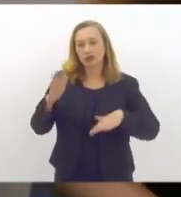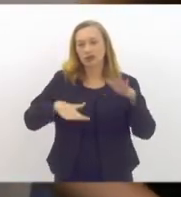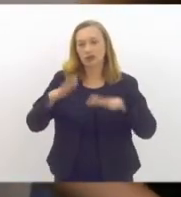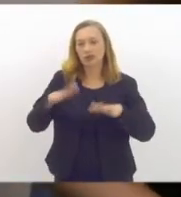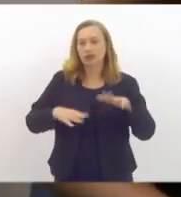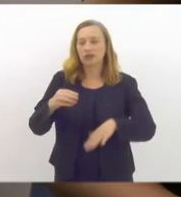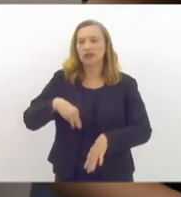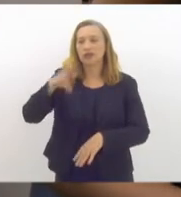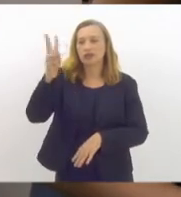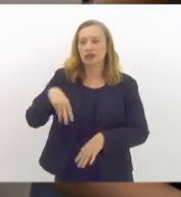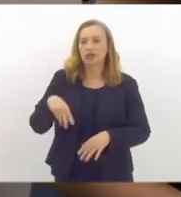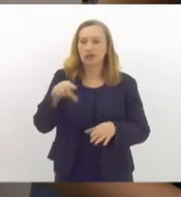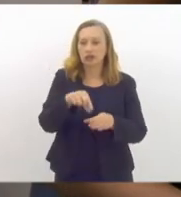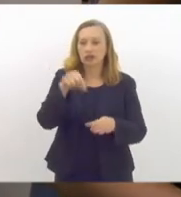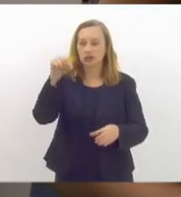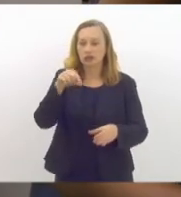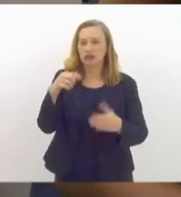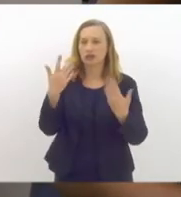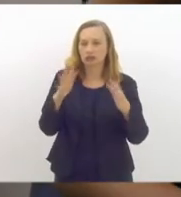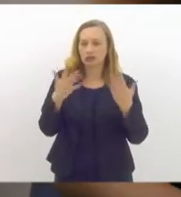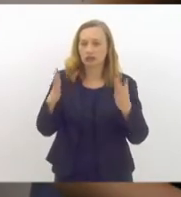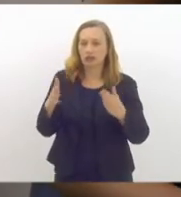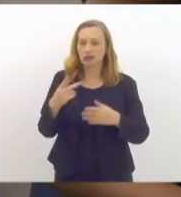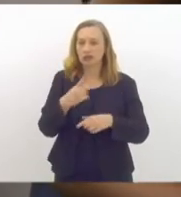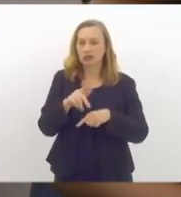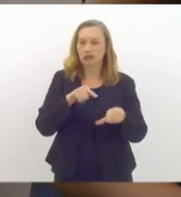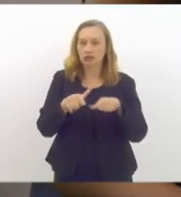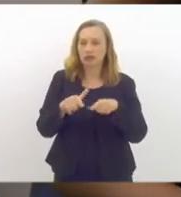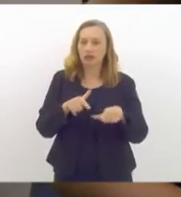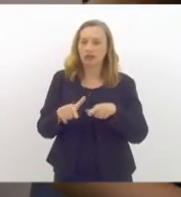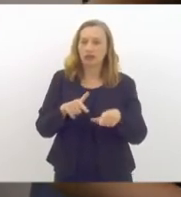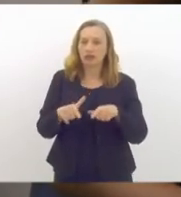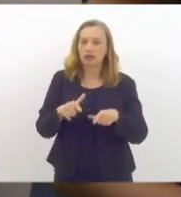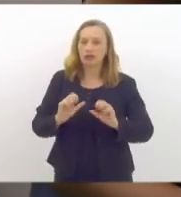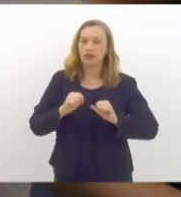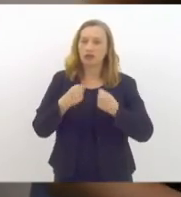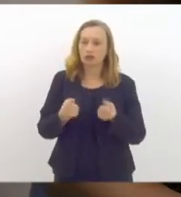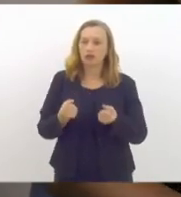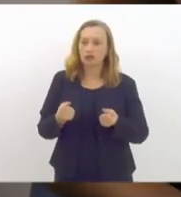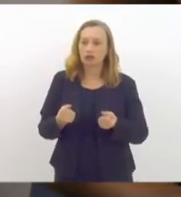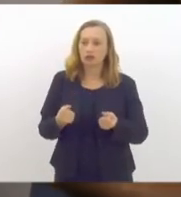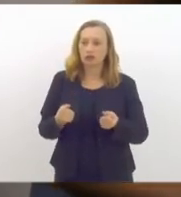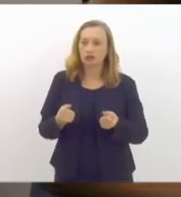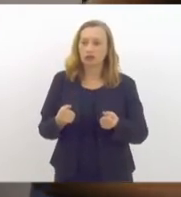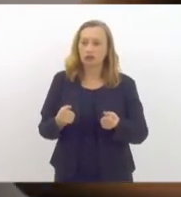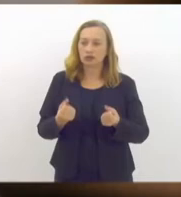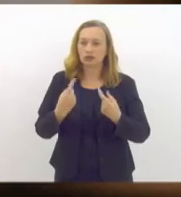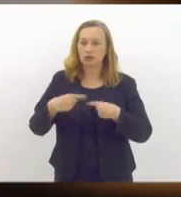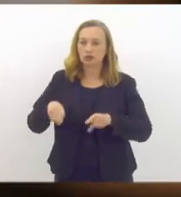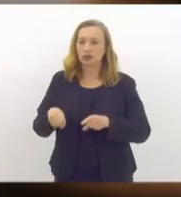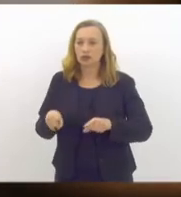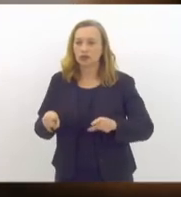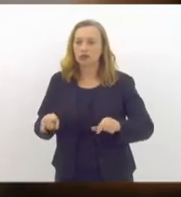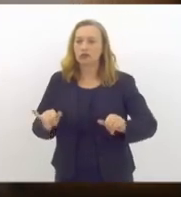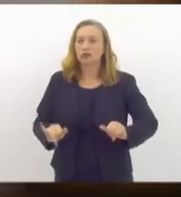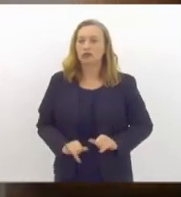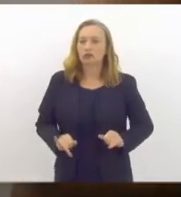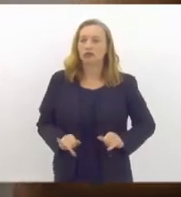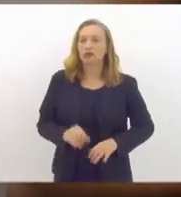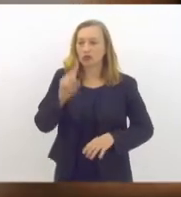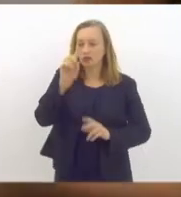serão selecionados, parabéns pela atuação e pela determinação em combater a tortura e defender os direitos